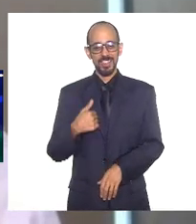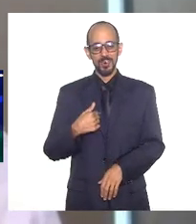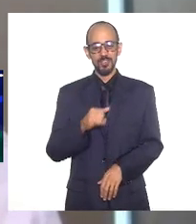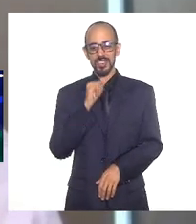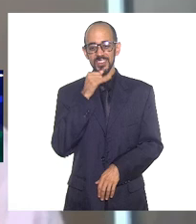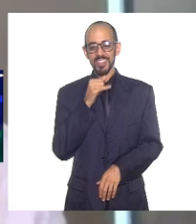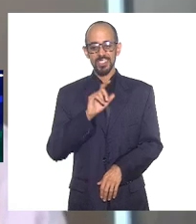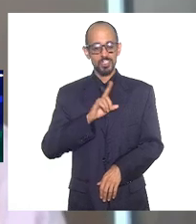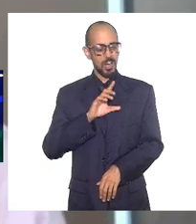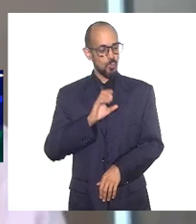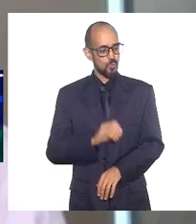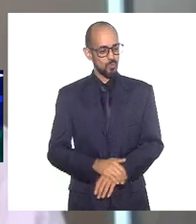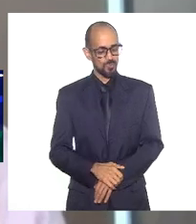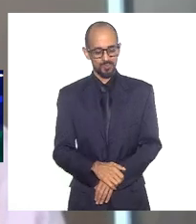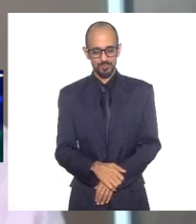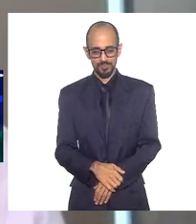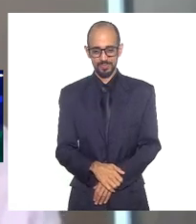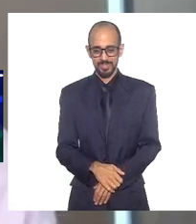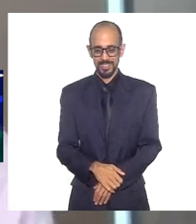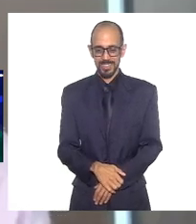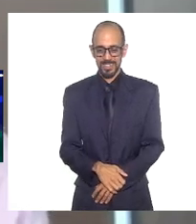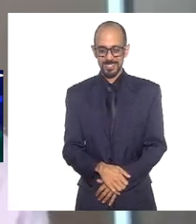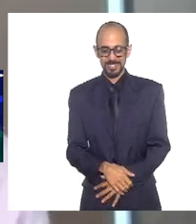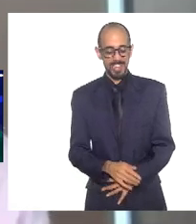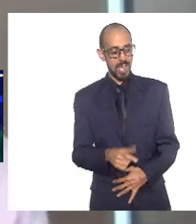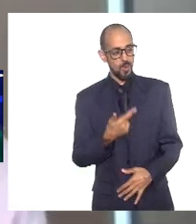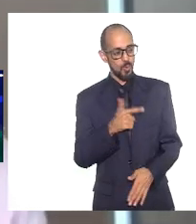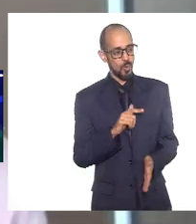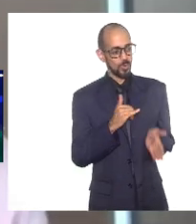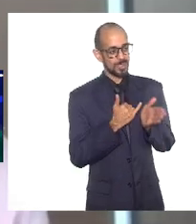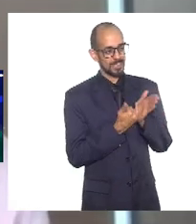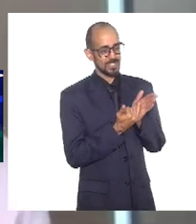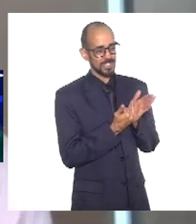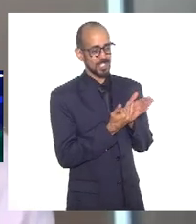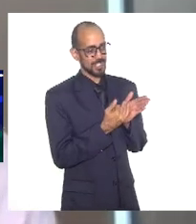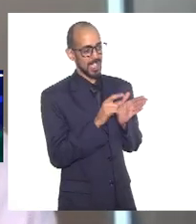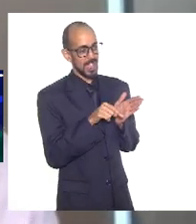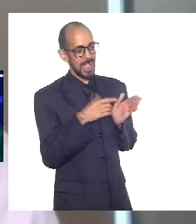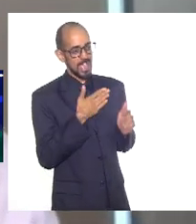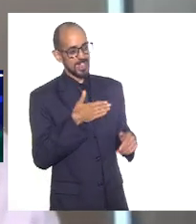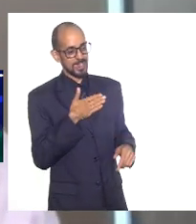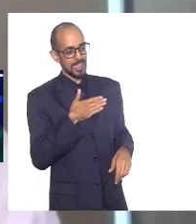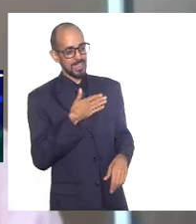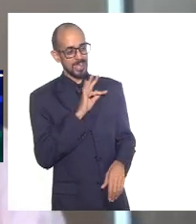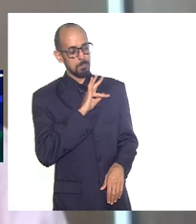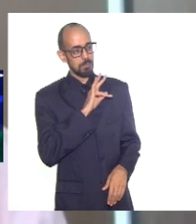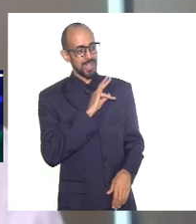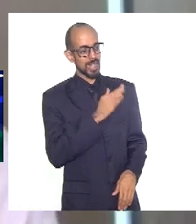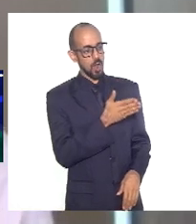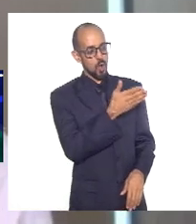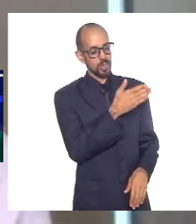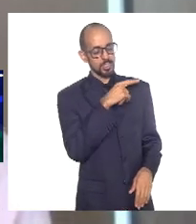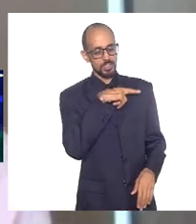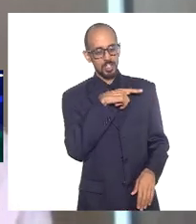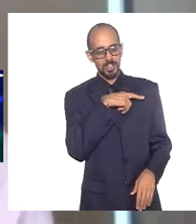com isso. A próxima inscrita é a nossa querida deputada Marta Rocha. Vossa Excelência dispõe de 10